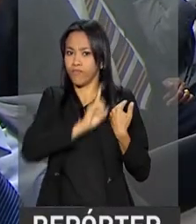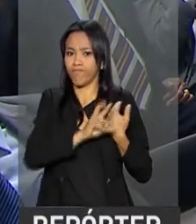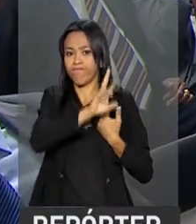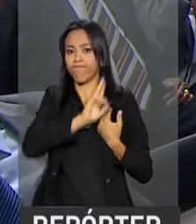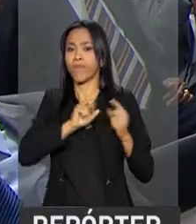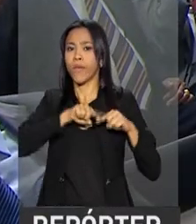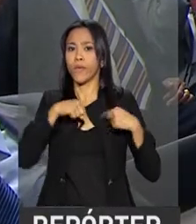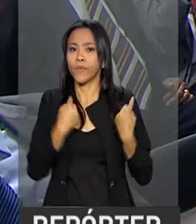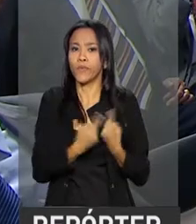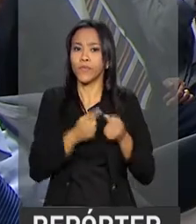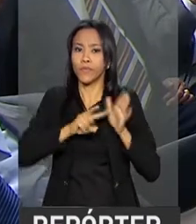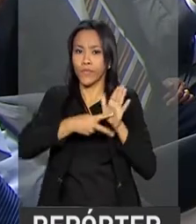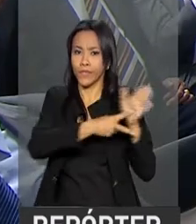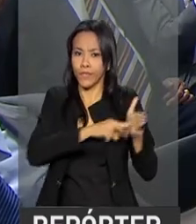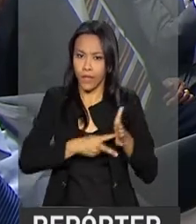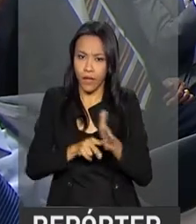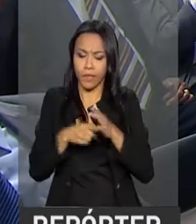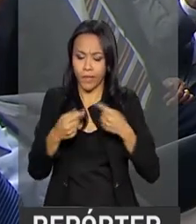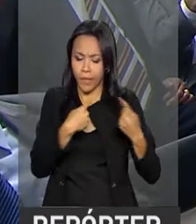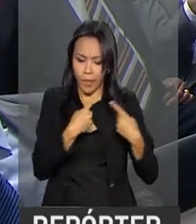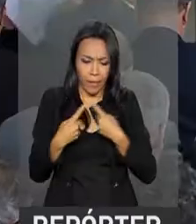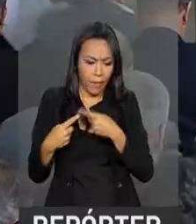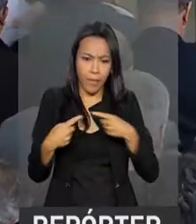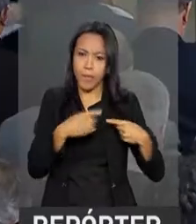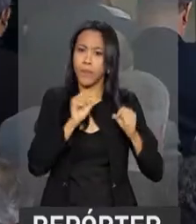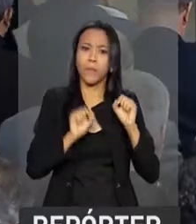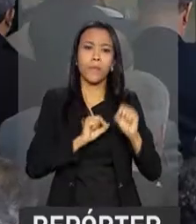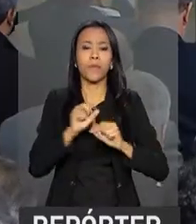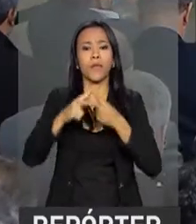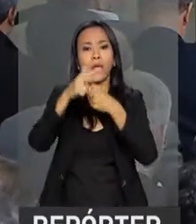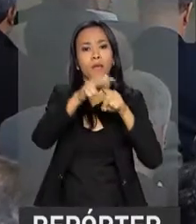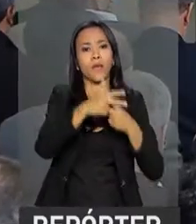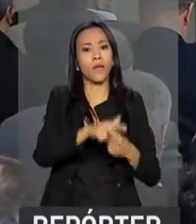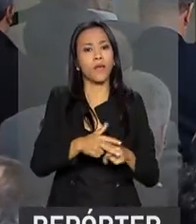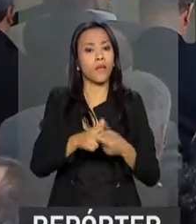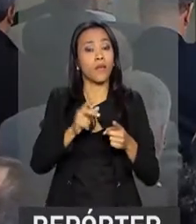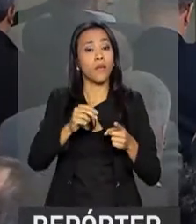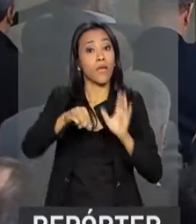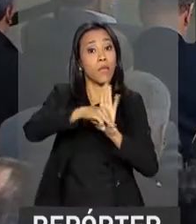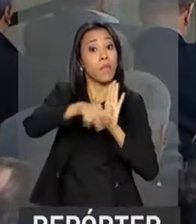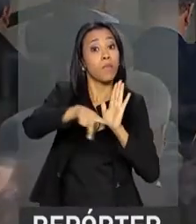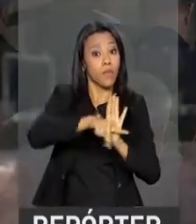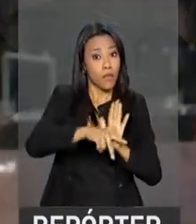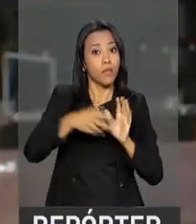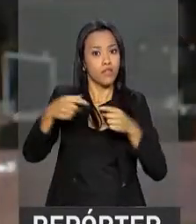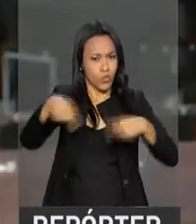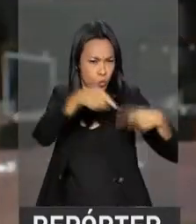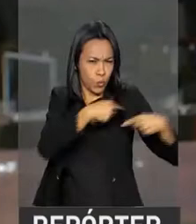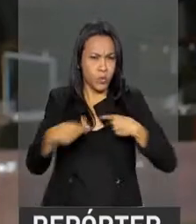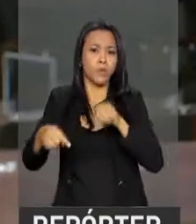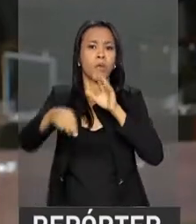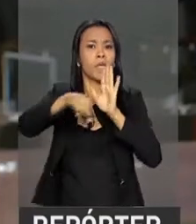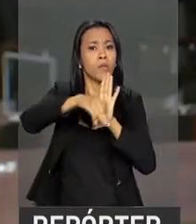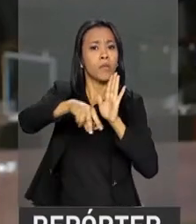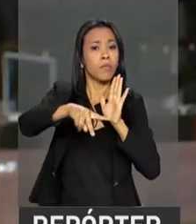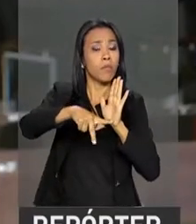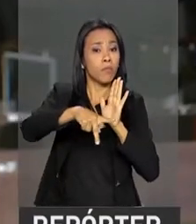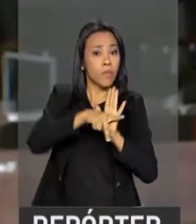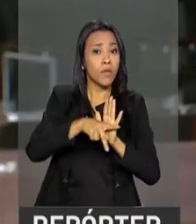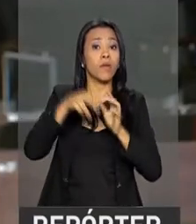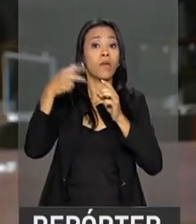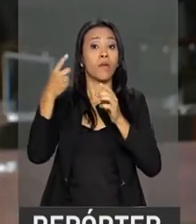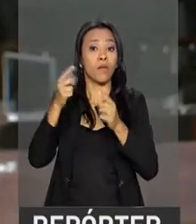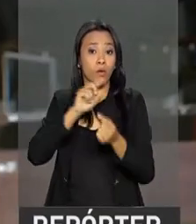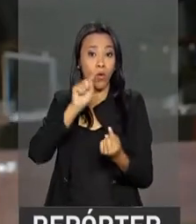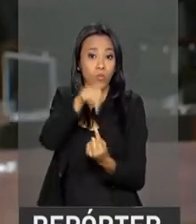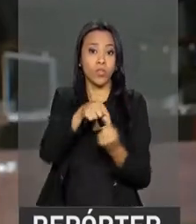sindicais para discutir aí pontos da modernização, da medida provisória que vai ajustar pontos da modernização da